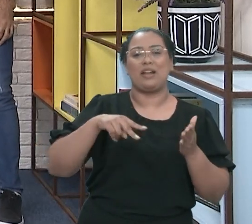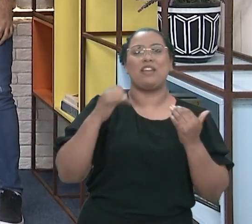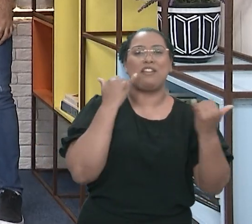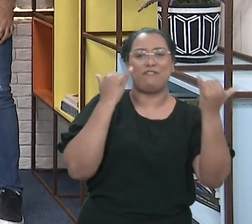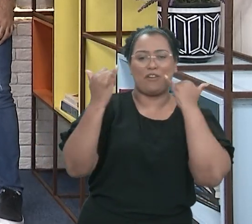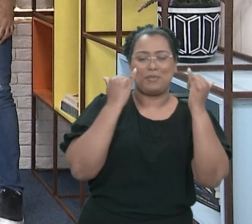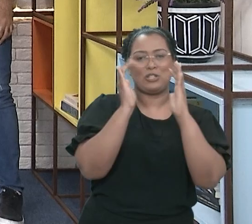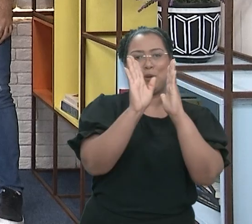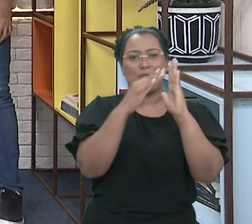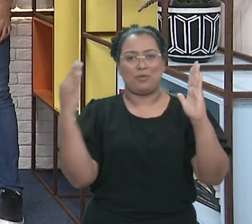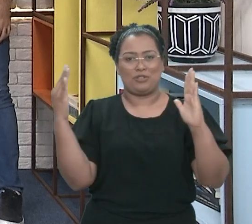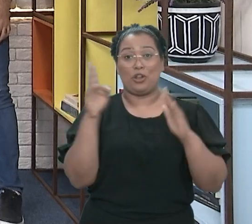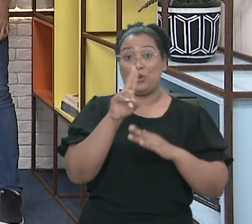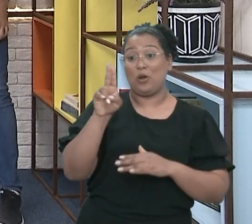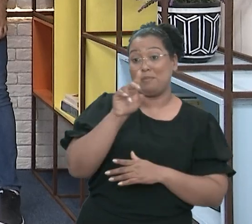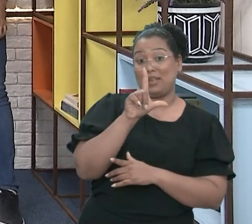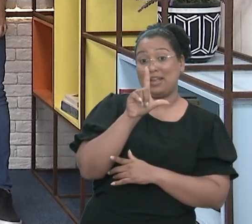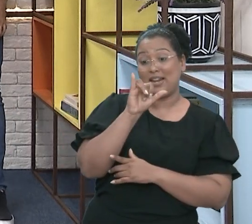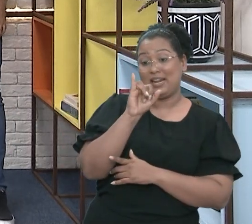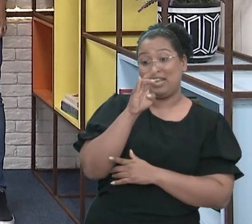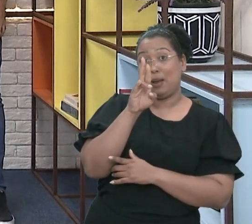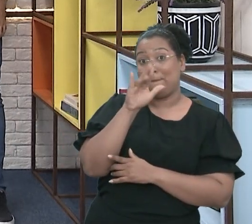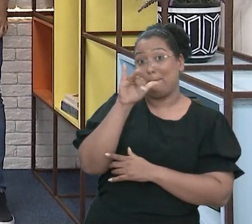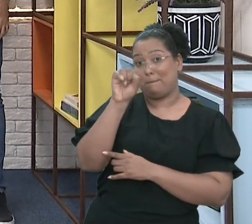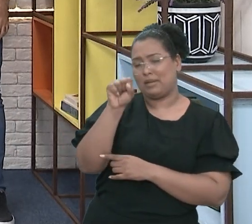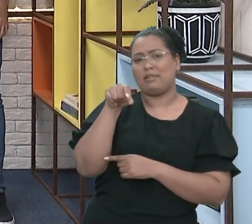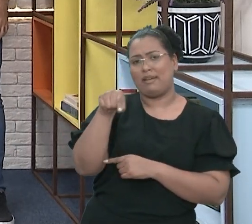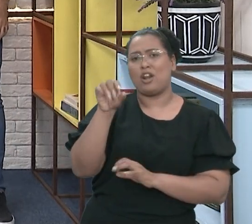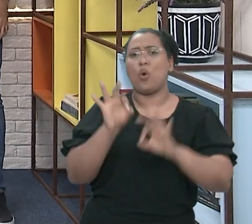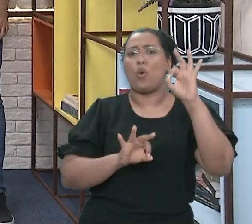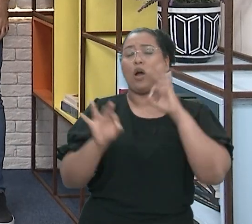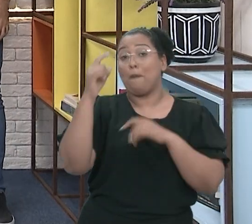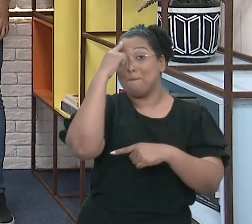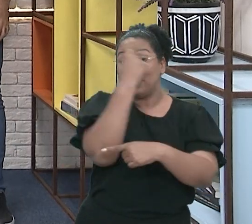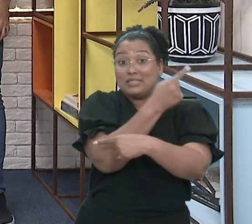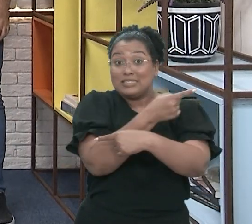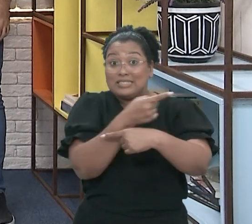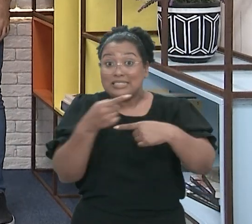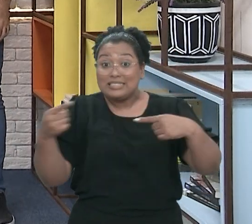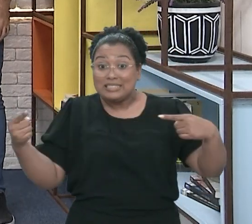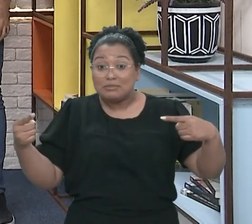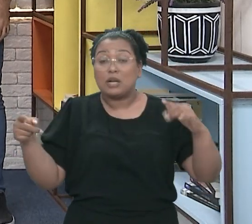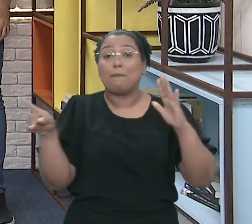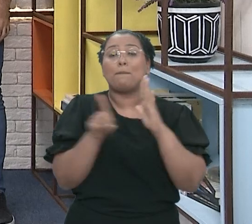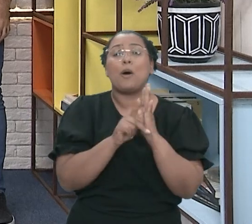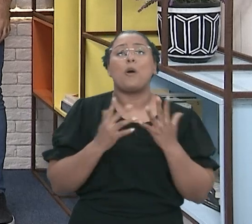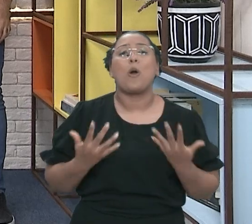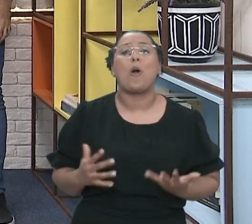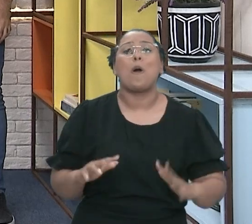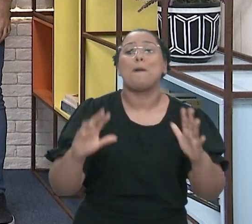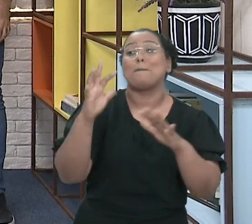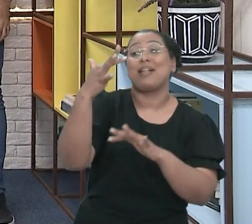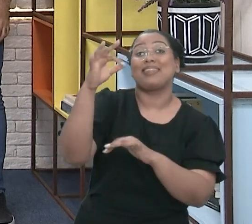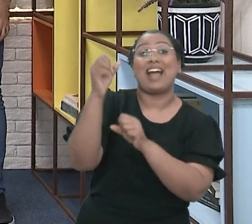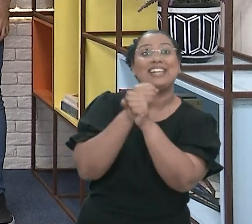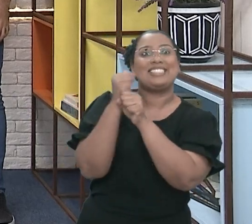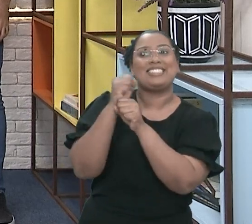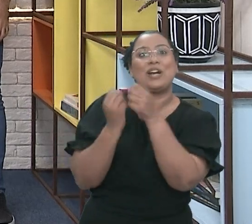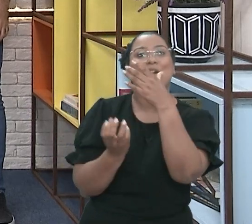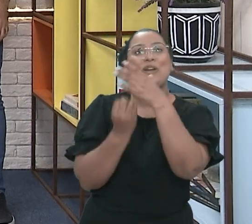Informação e Biblioteca, o Libres, está realizando uma semana comemorativa dos 10 anos de existência desse